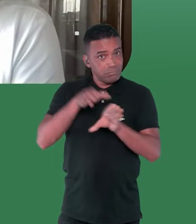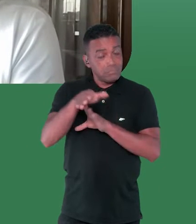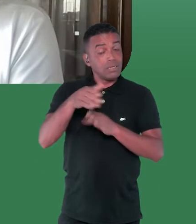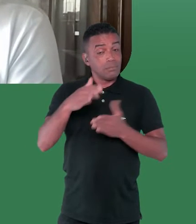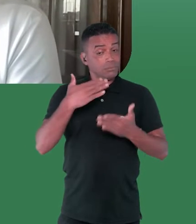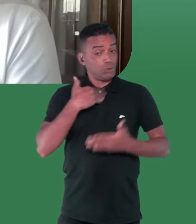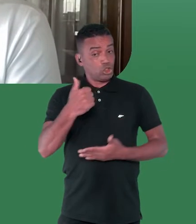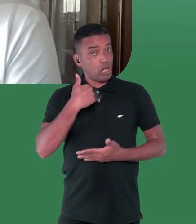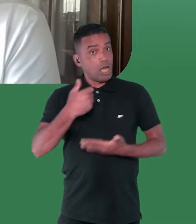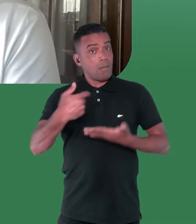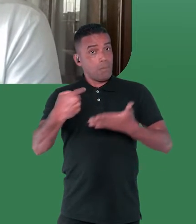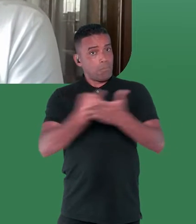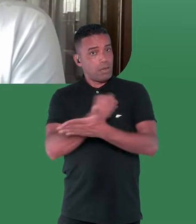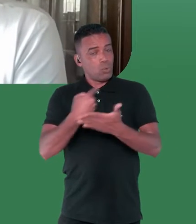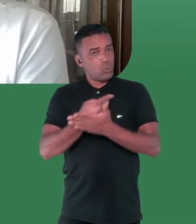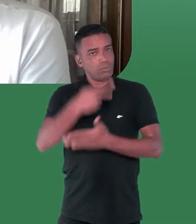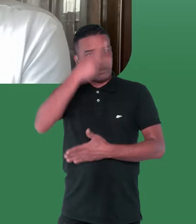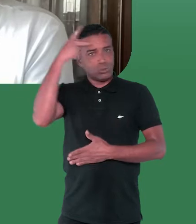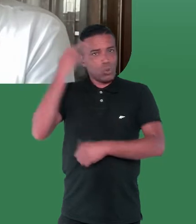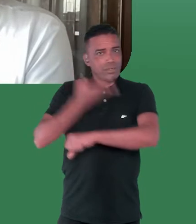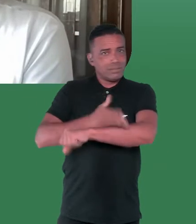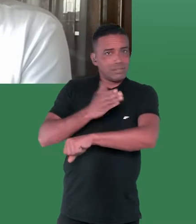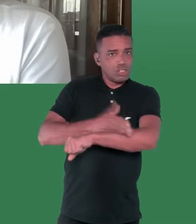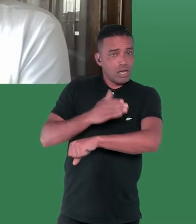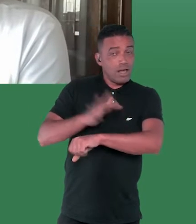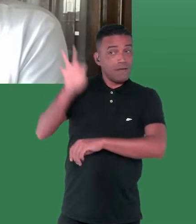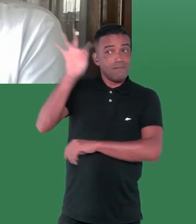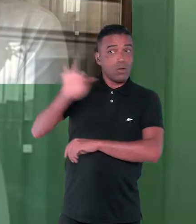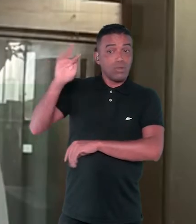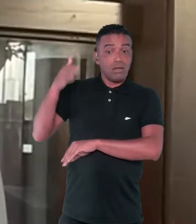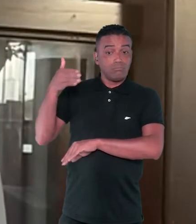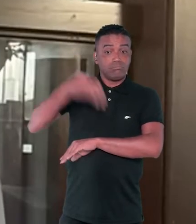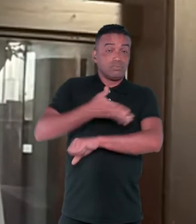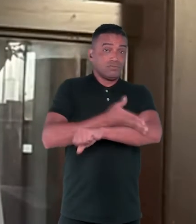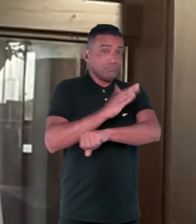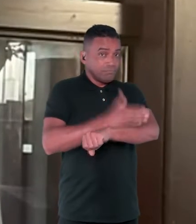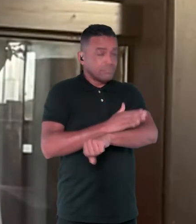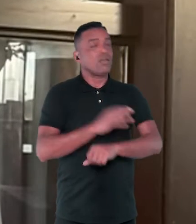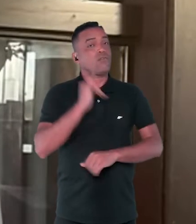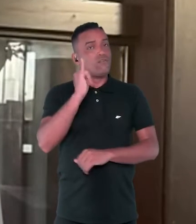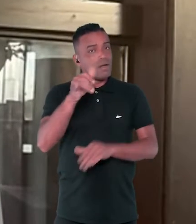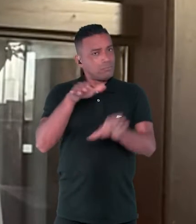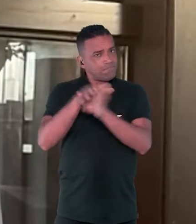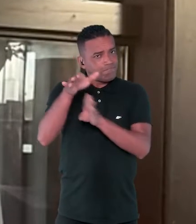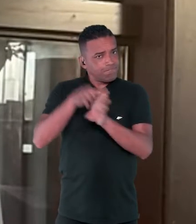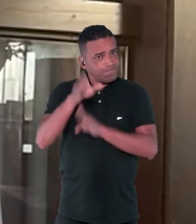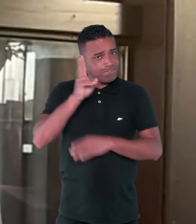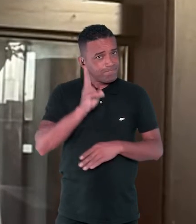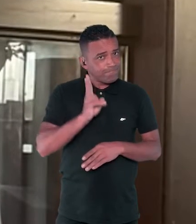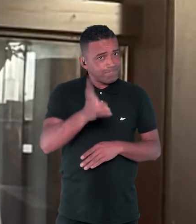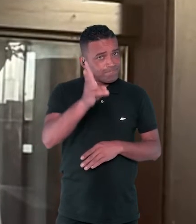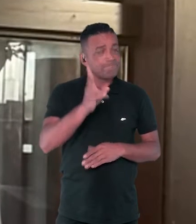consulto, quando chega um estagiário, quando vou à faculdade, eu digo sempre o seguinte: